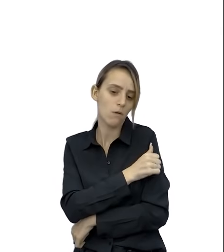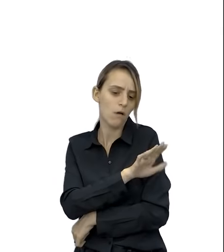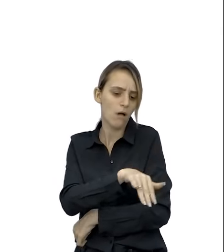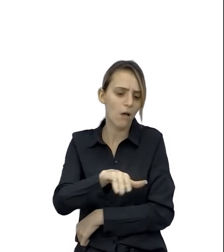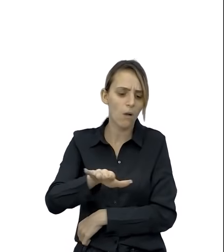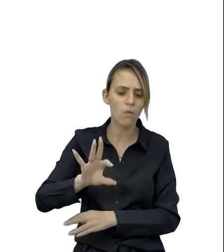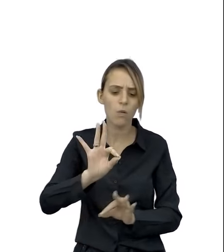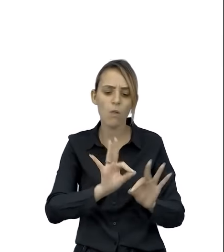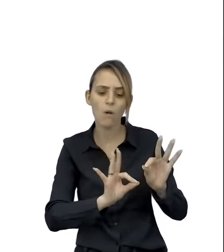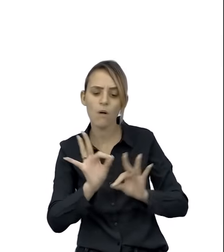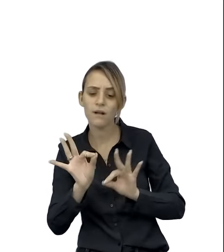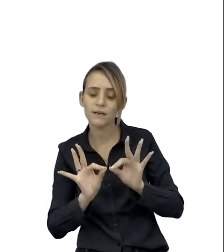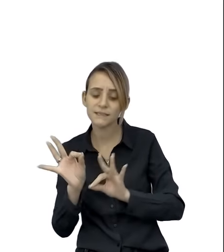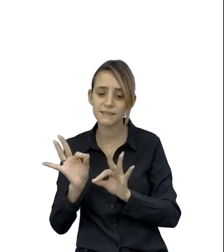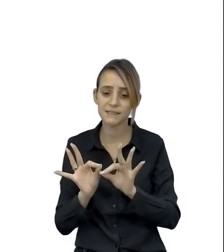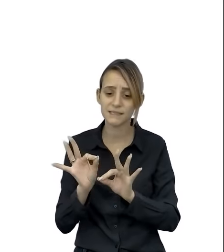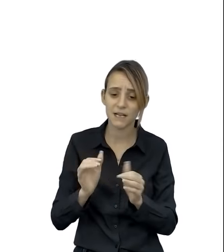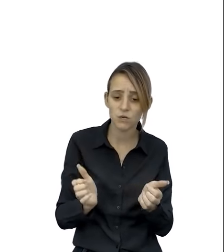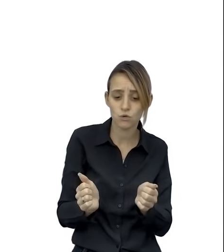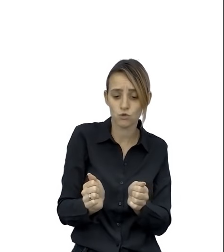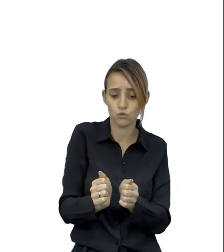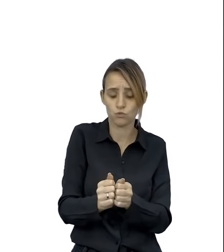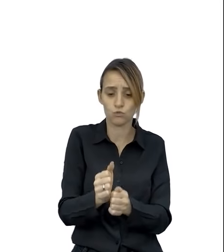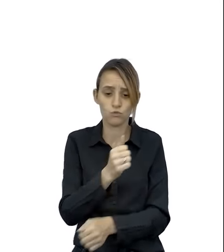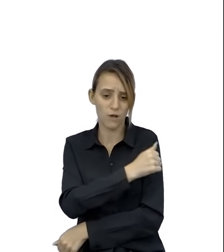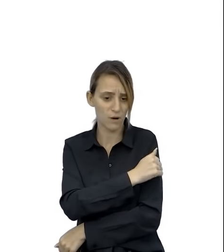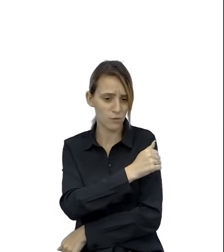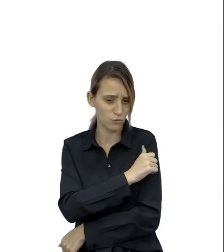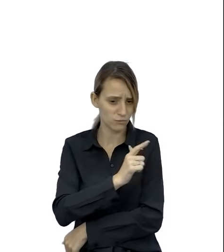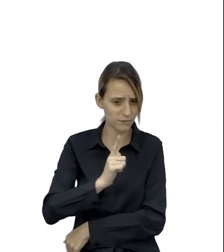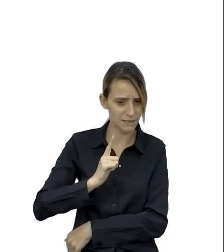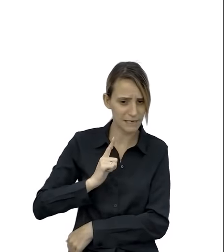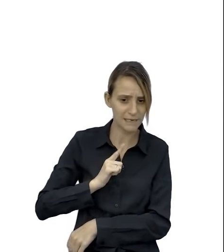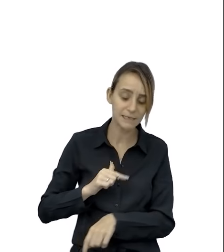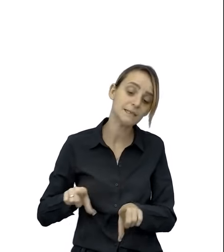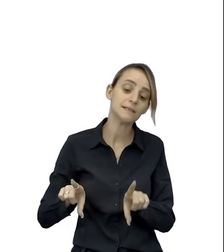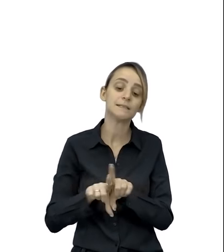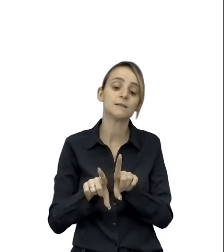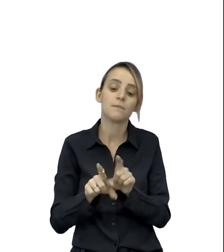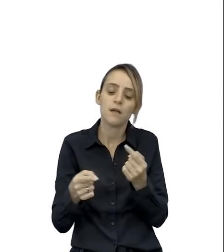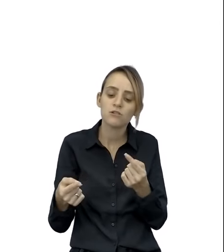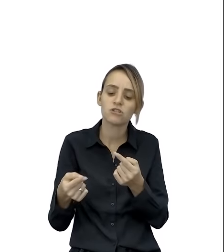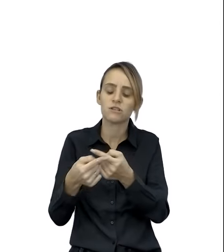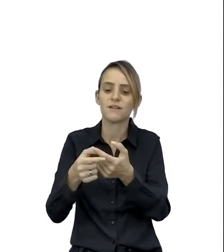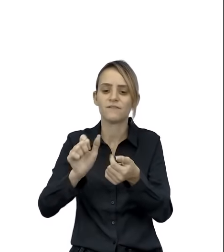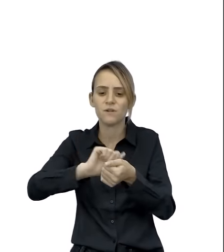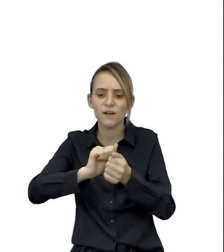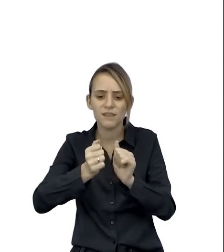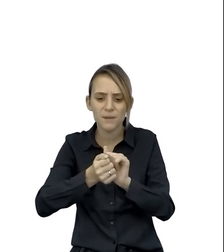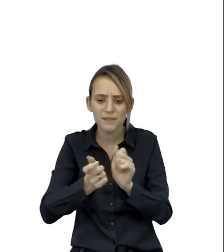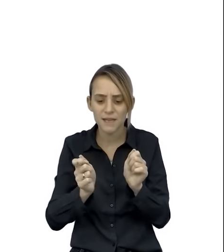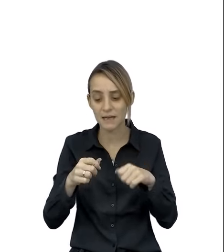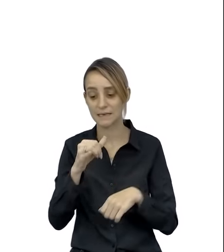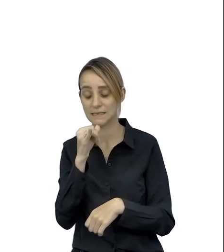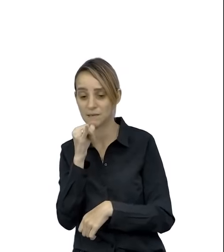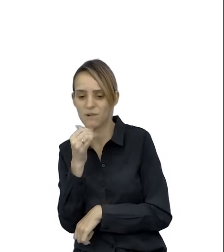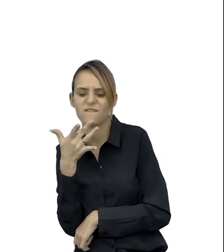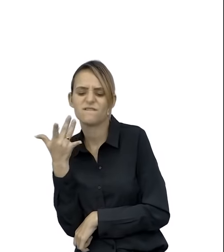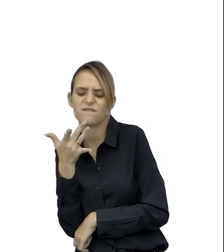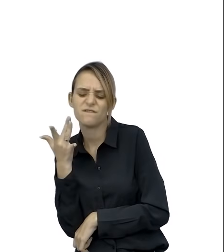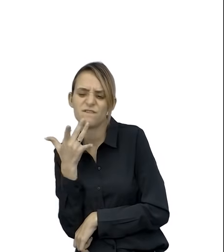saberes depois com os estudantes. Os desafios foram ajustados, nem fáceis demais para que